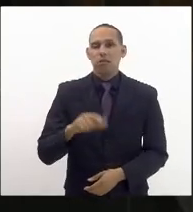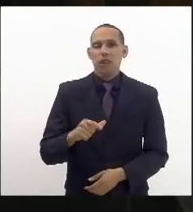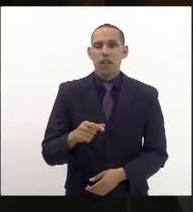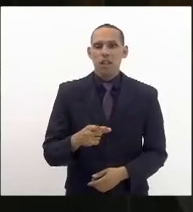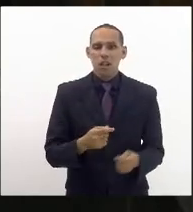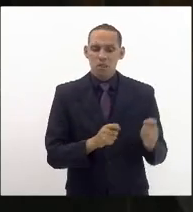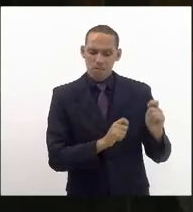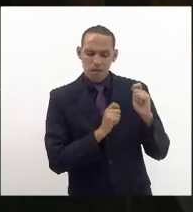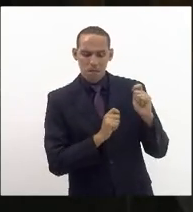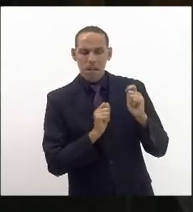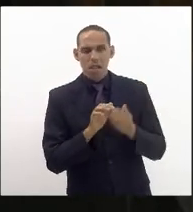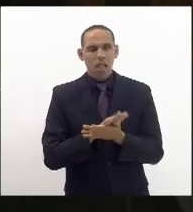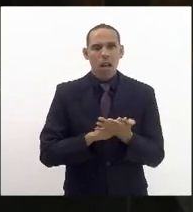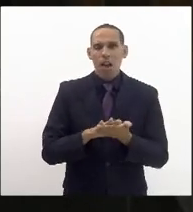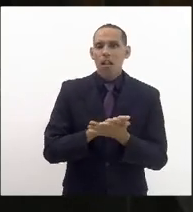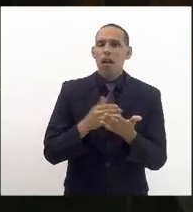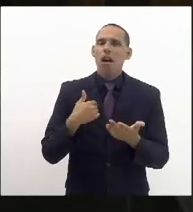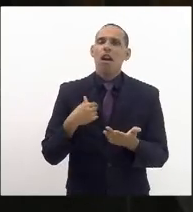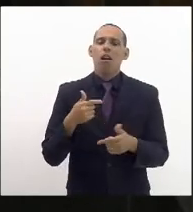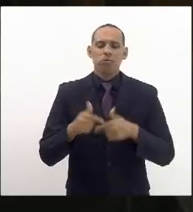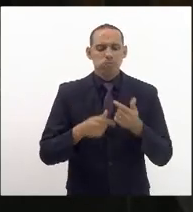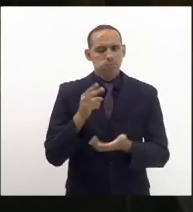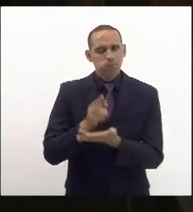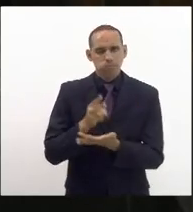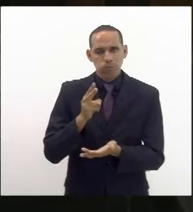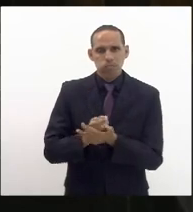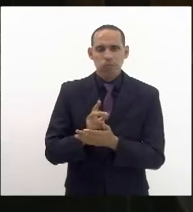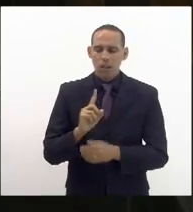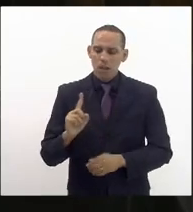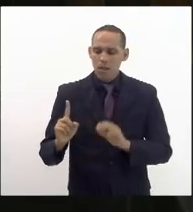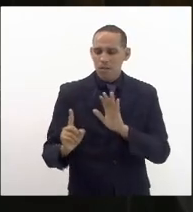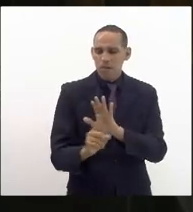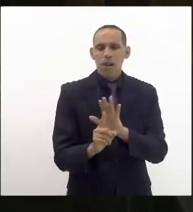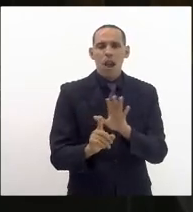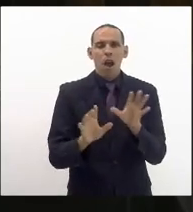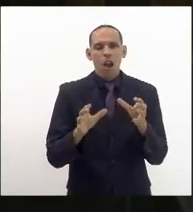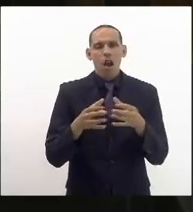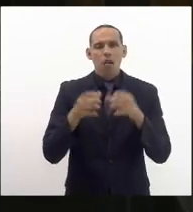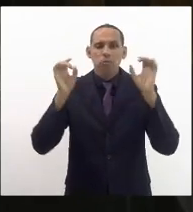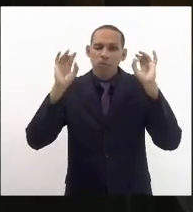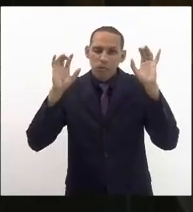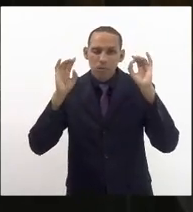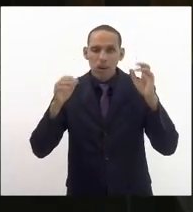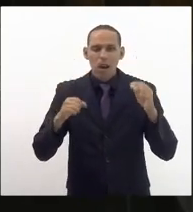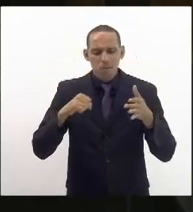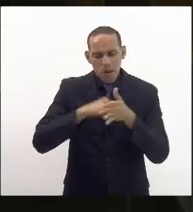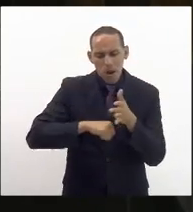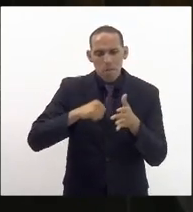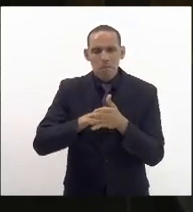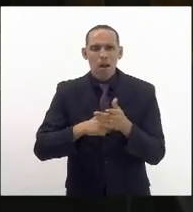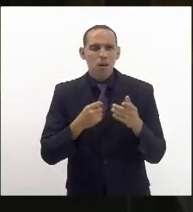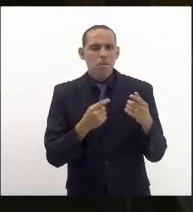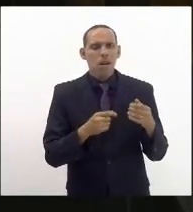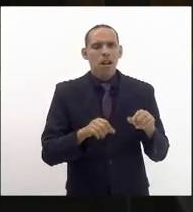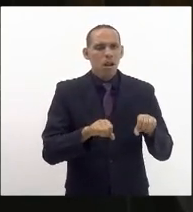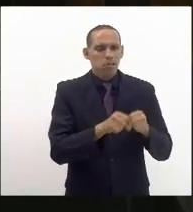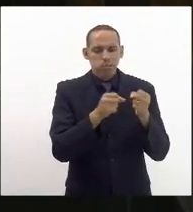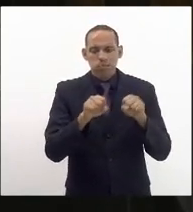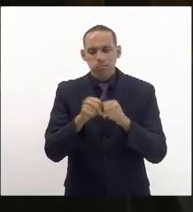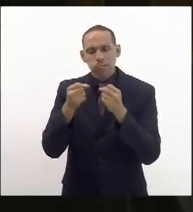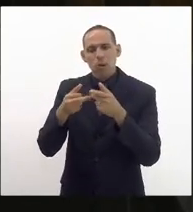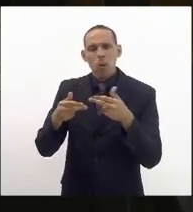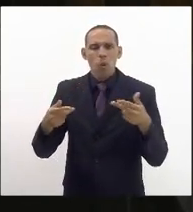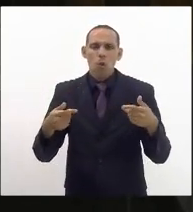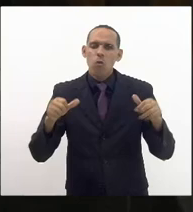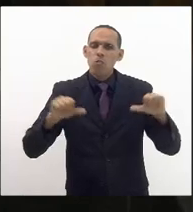intimidará. Continuarei o trabalho à frente da comissão especial, desbaratando todos os malfeitos que esse prefeito